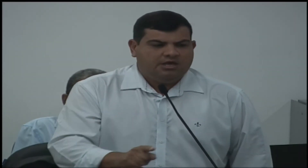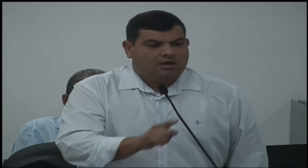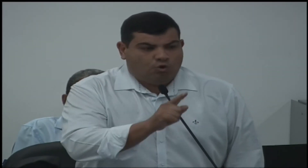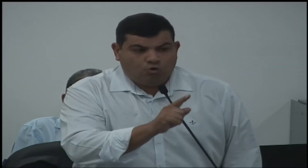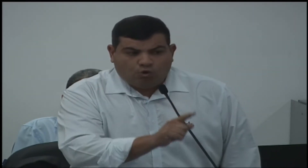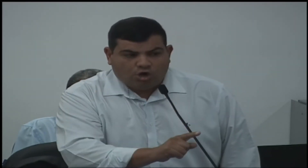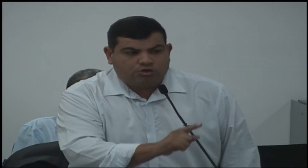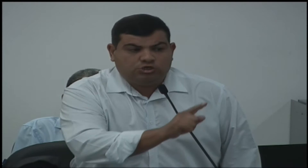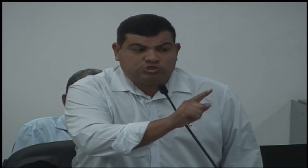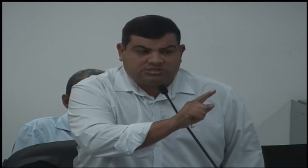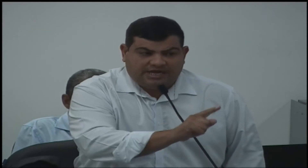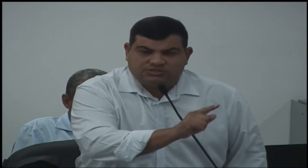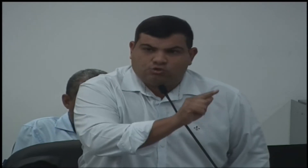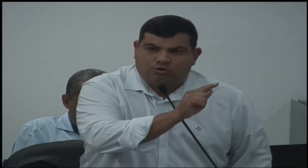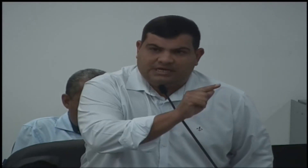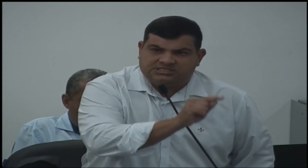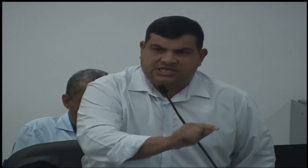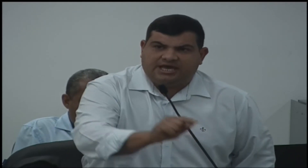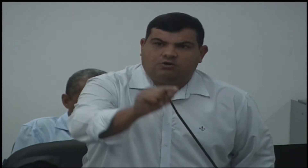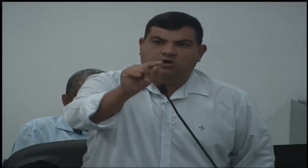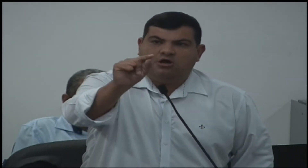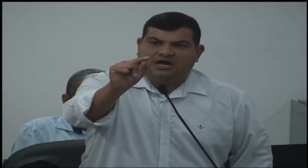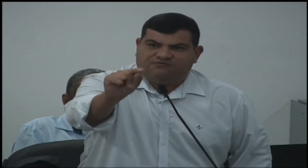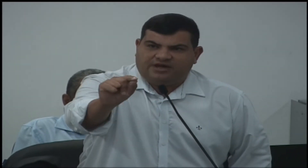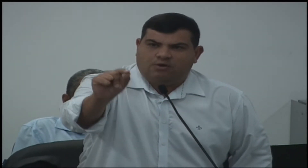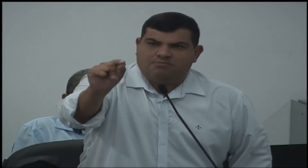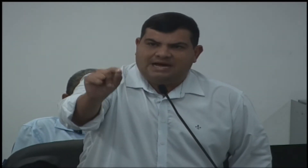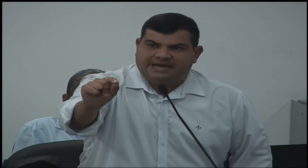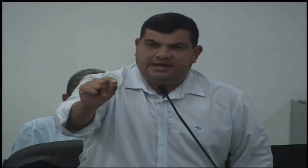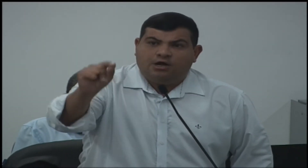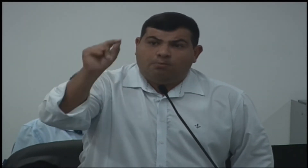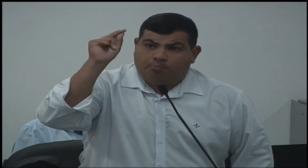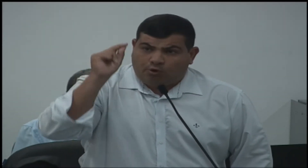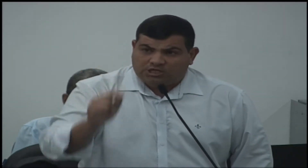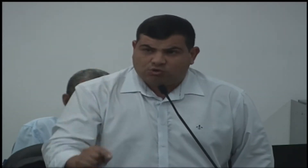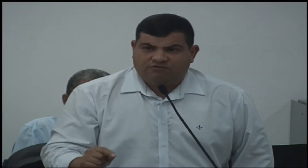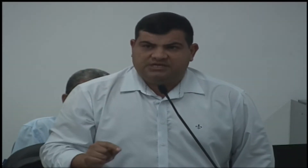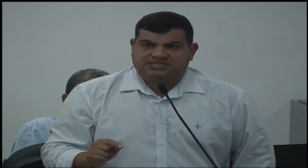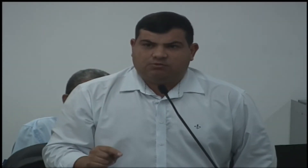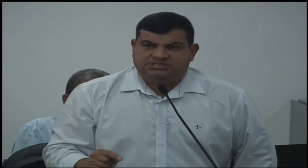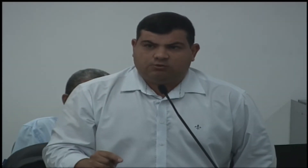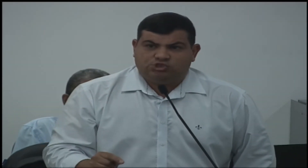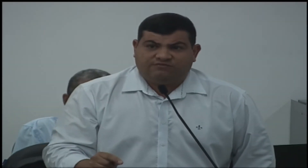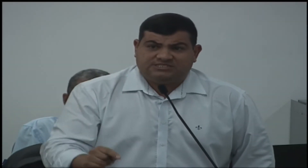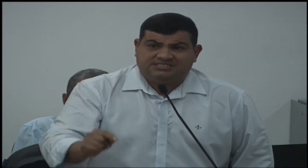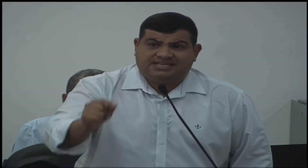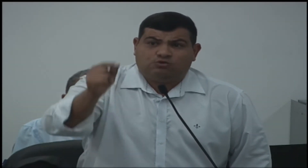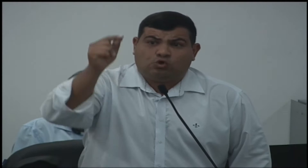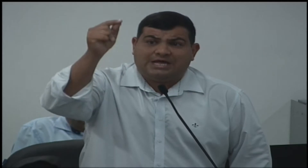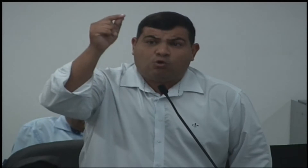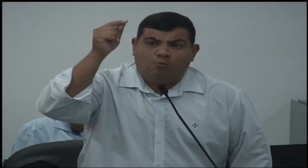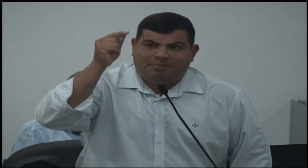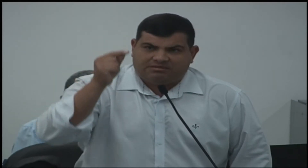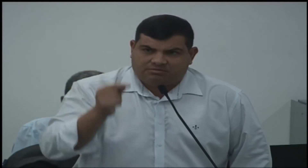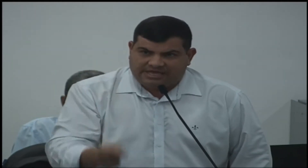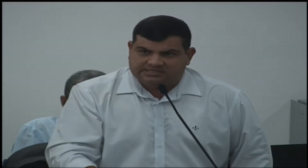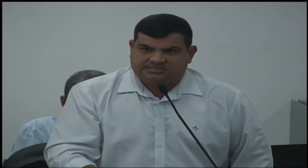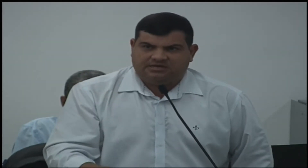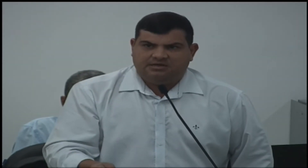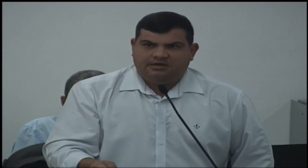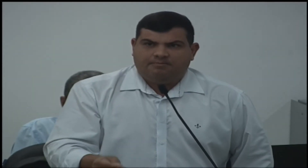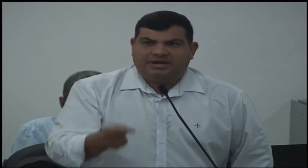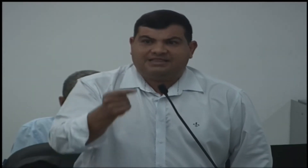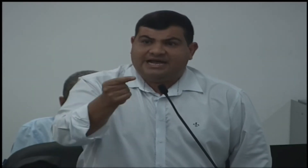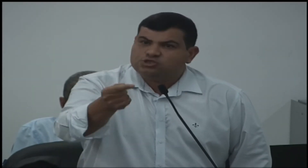saúde, concordo que os três, doutor Marcelo, Rafael e Mayra, pode conversar com o executivo, vocês têm toda a